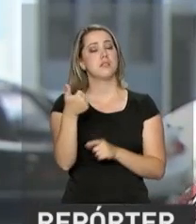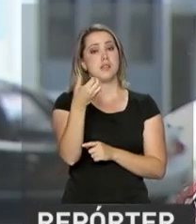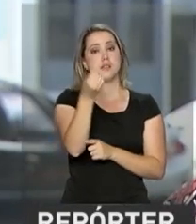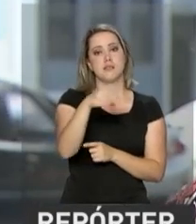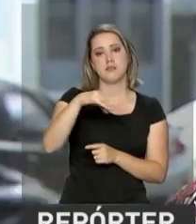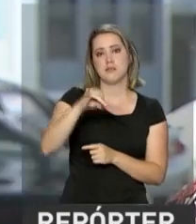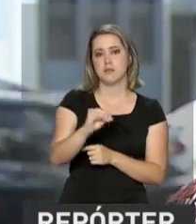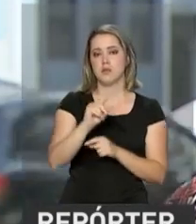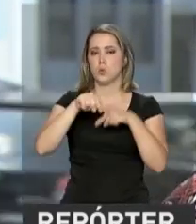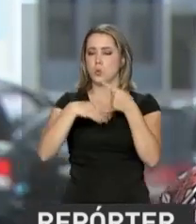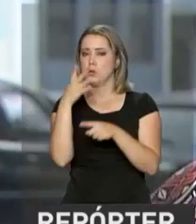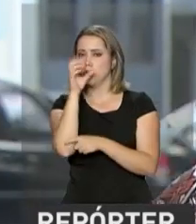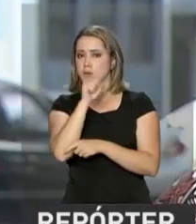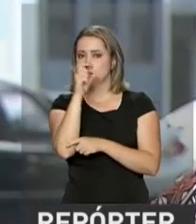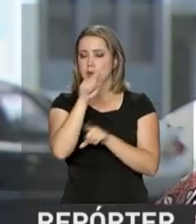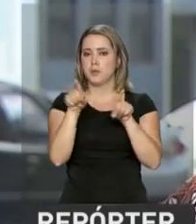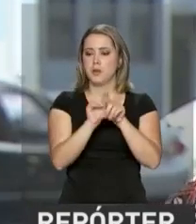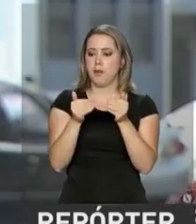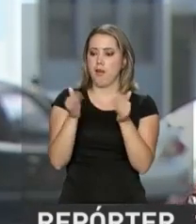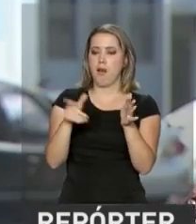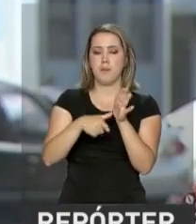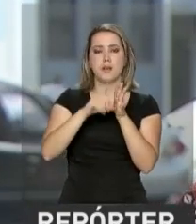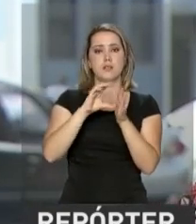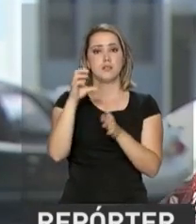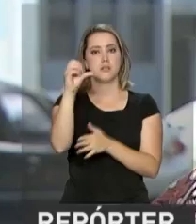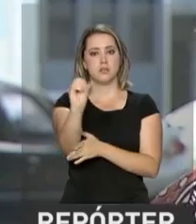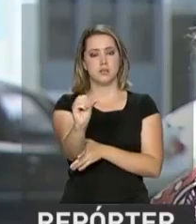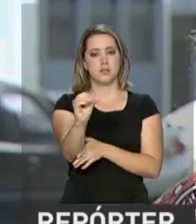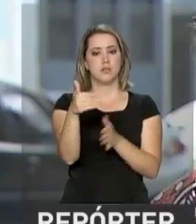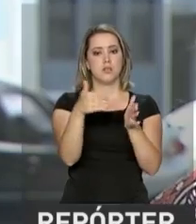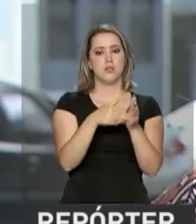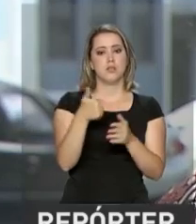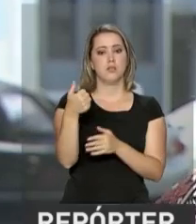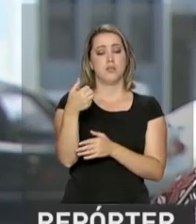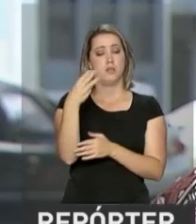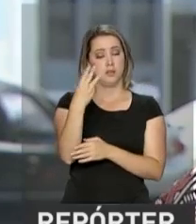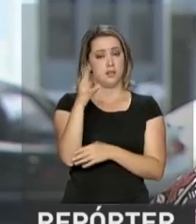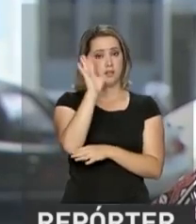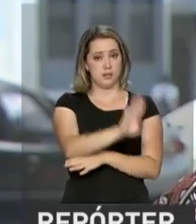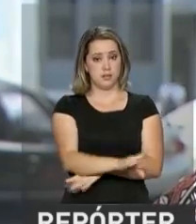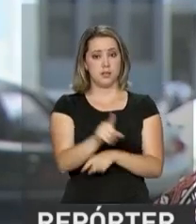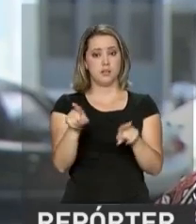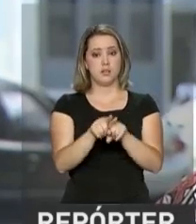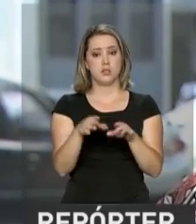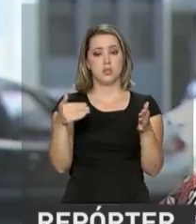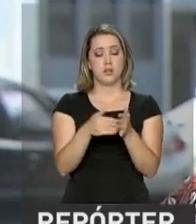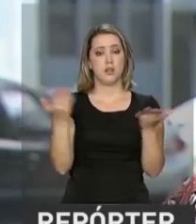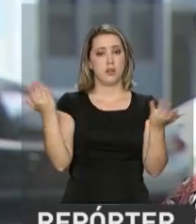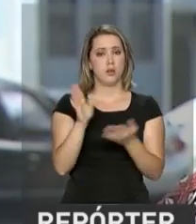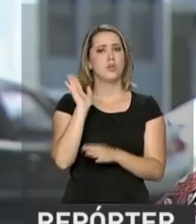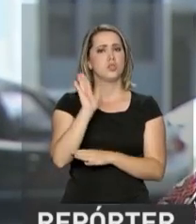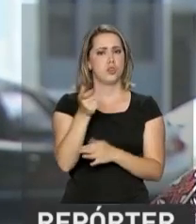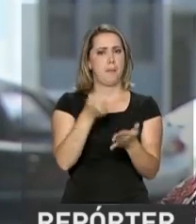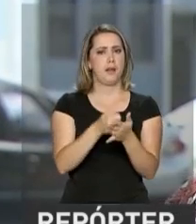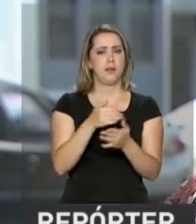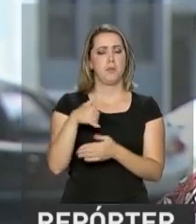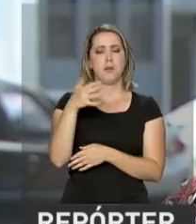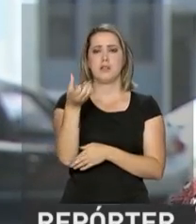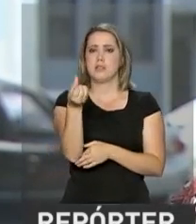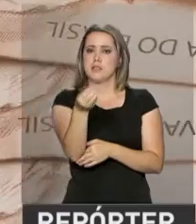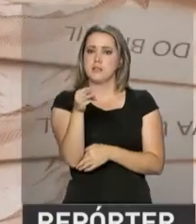No próximo sábado, as agências também abrem mais cedo, das 9 da manhã às 3 da tarde. Até agora, já foram pagos mais de 16 bilhões